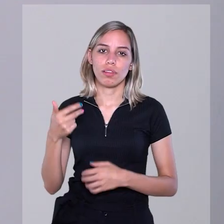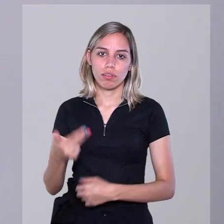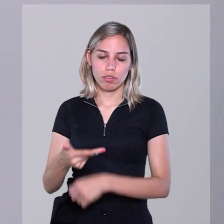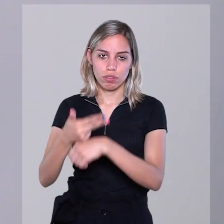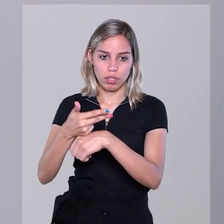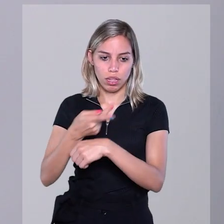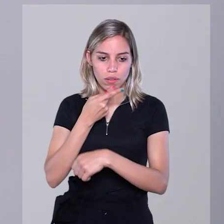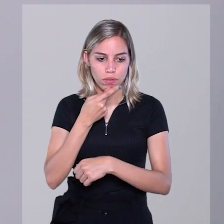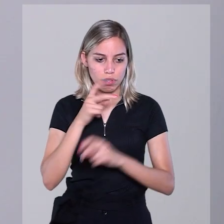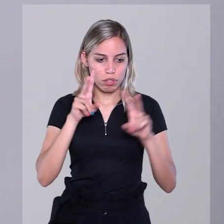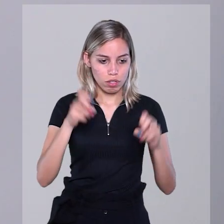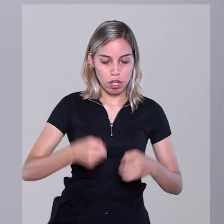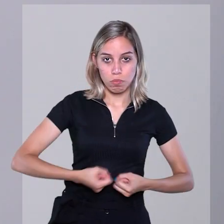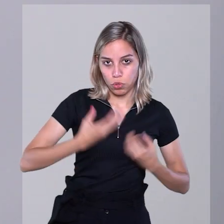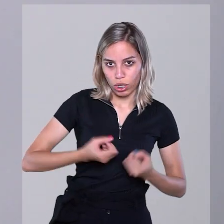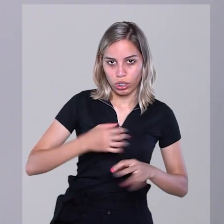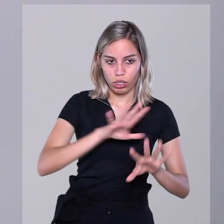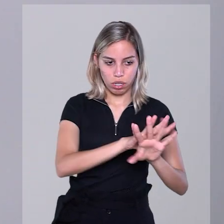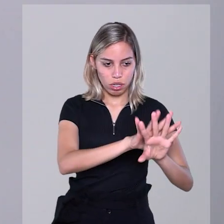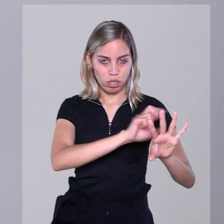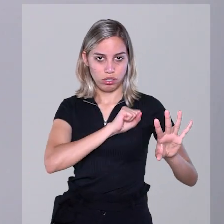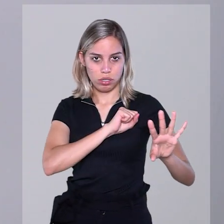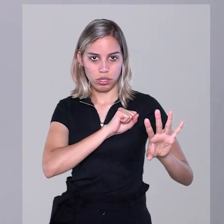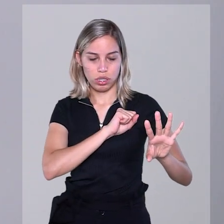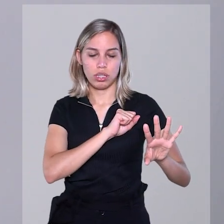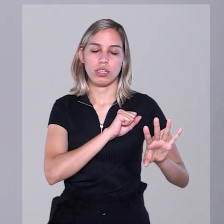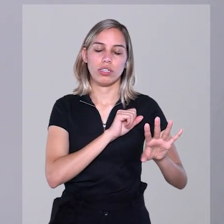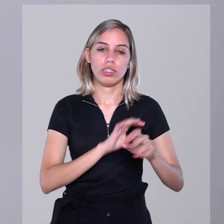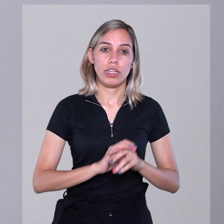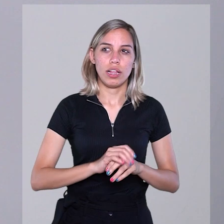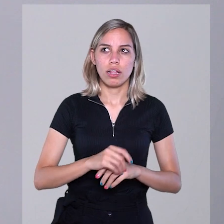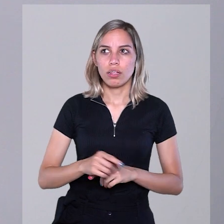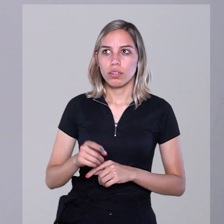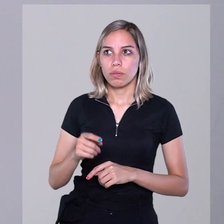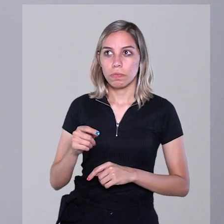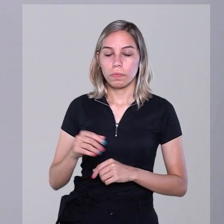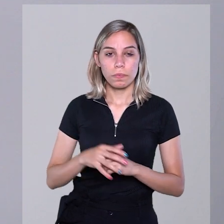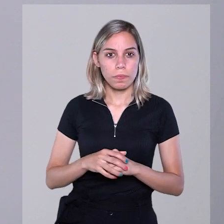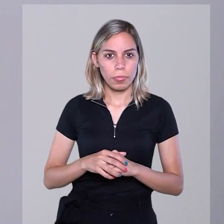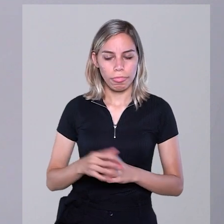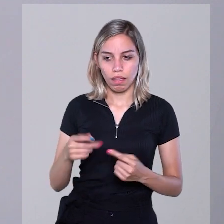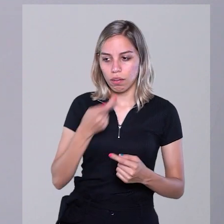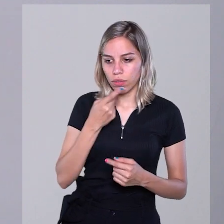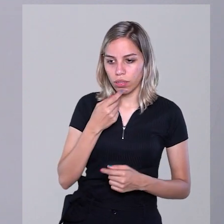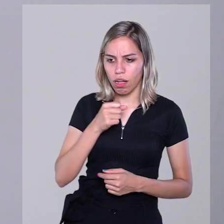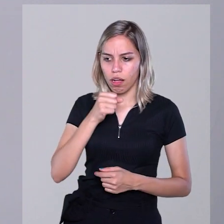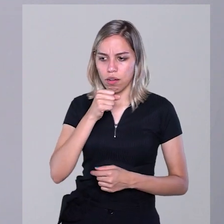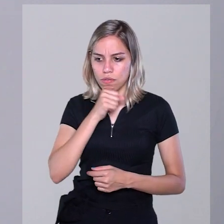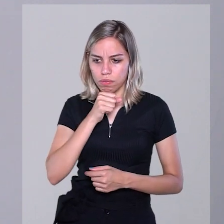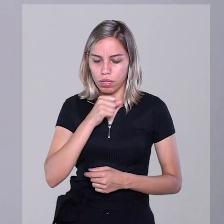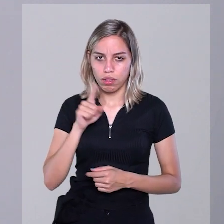essa palavra valise extraída do repertório do James Joyce, que você já citou aqui, verbo voco-visual.